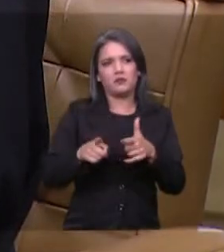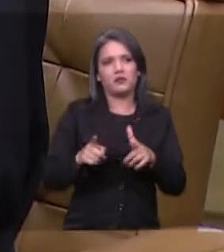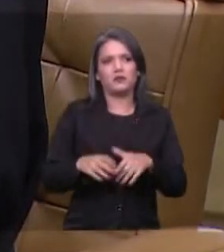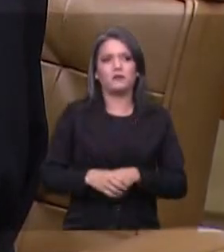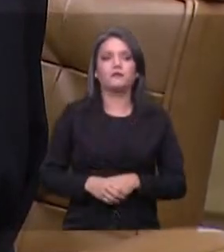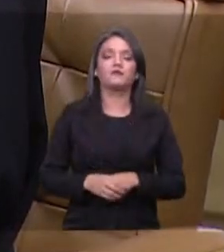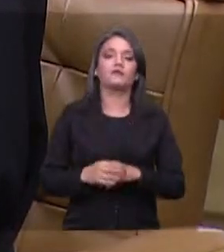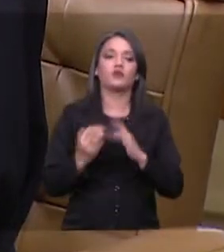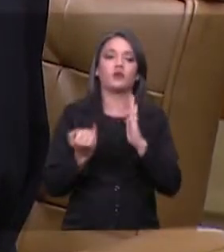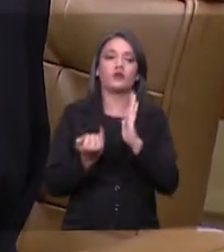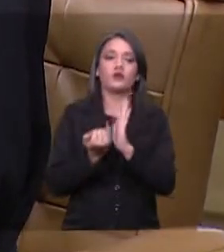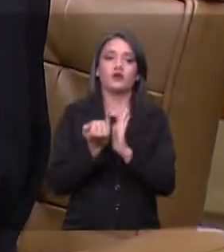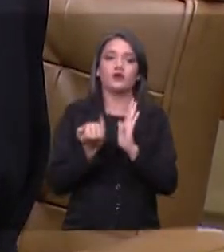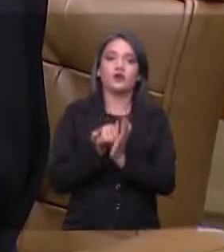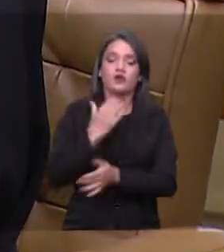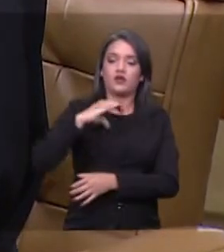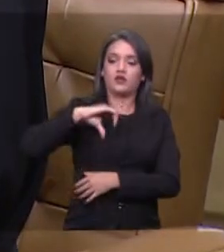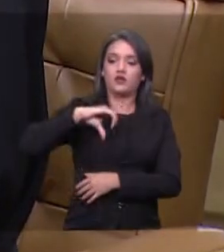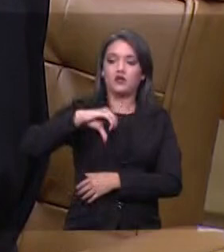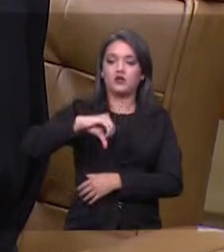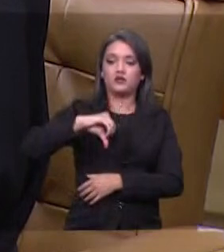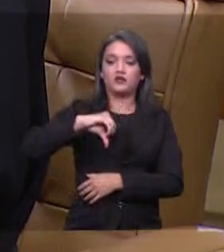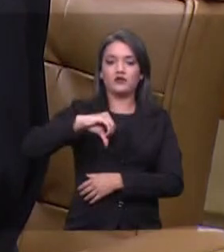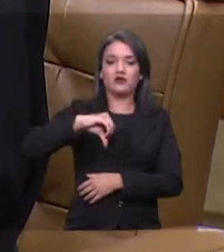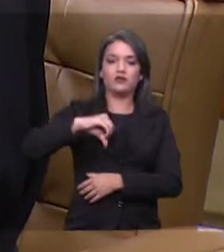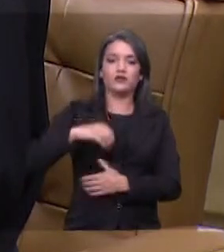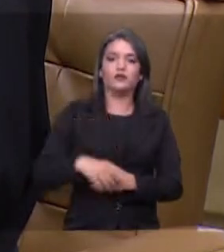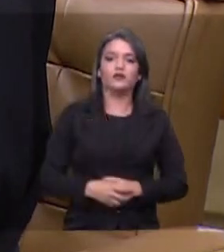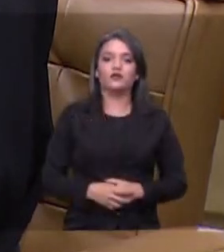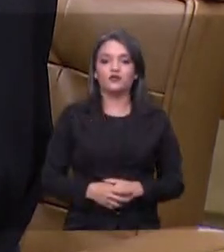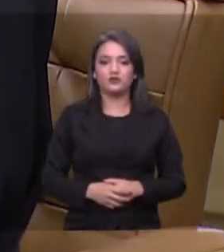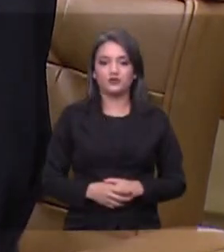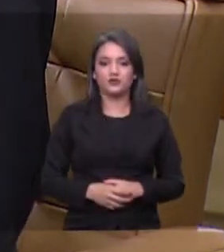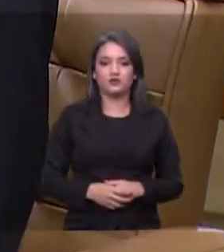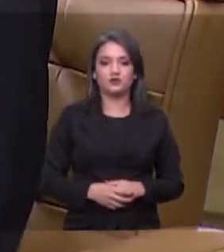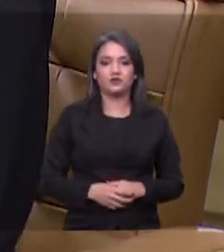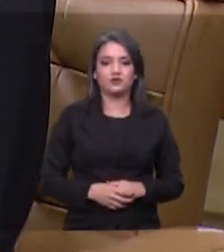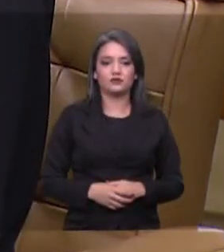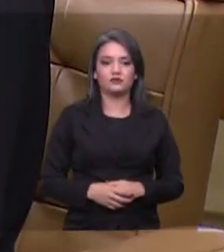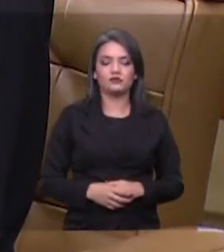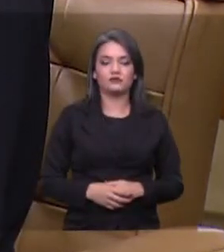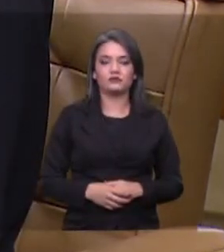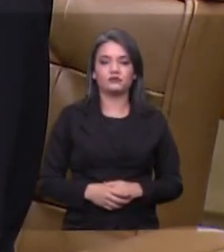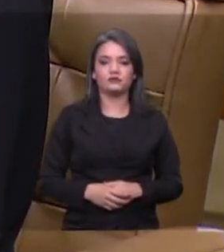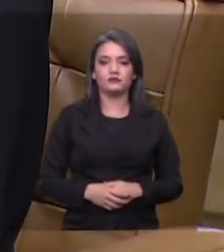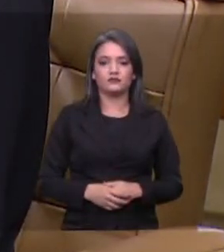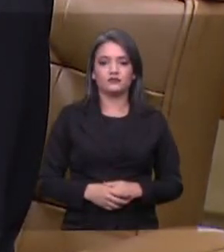ao inciso 9, eu estou aqui